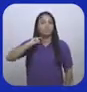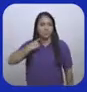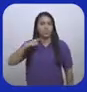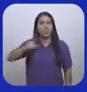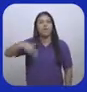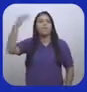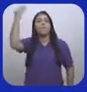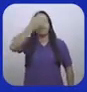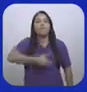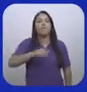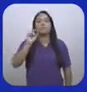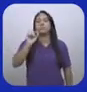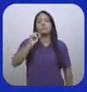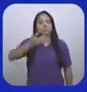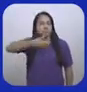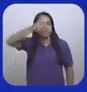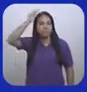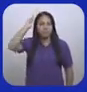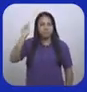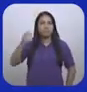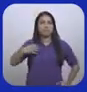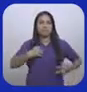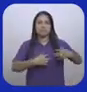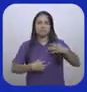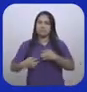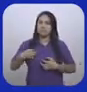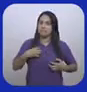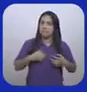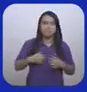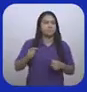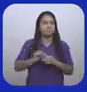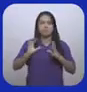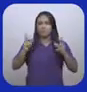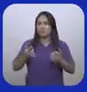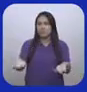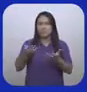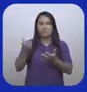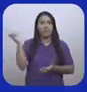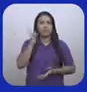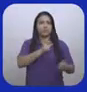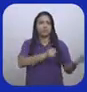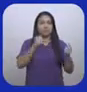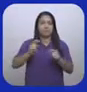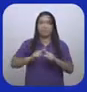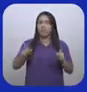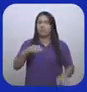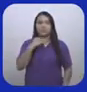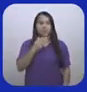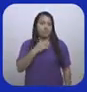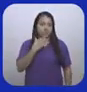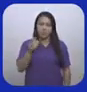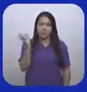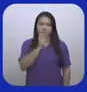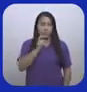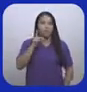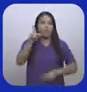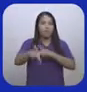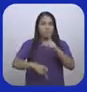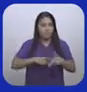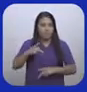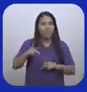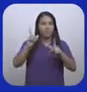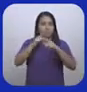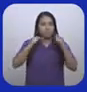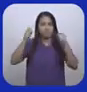é jogo sujo é a prova que Rodrigo Cunha está desesperado e faz tudo pelo poder mas não adianta mentir